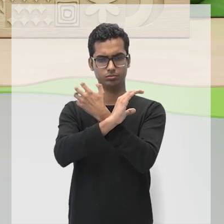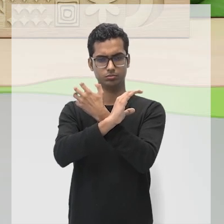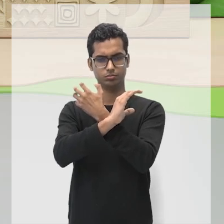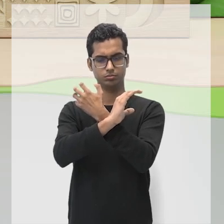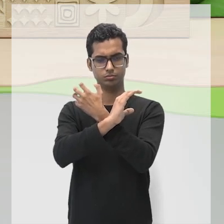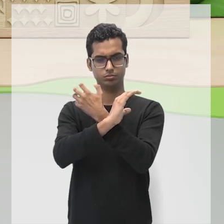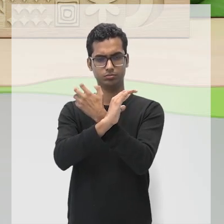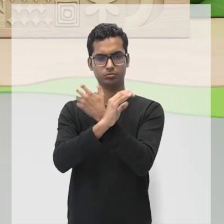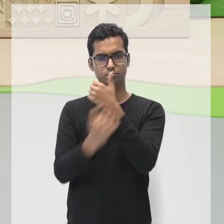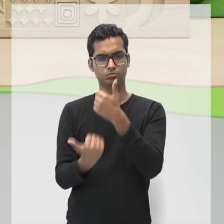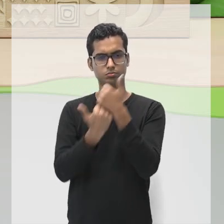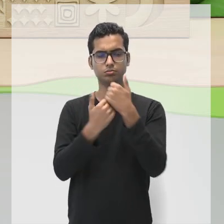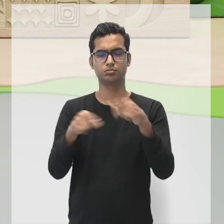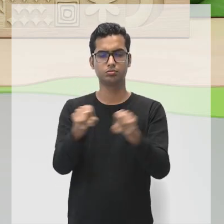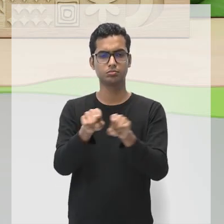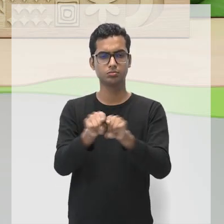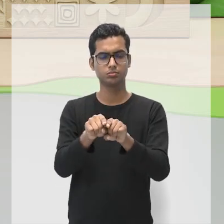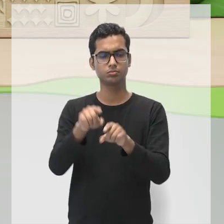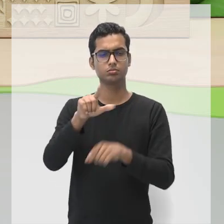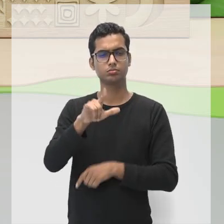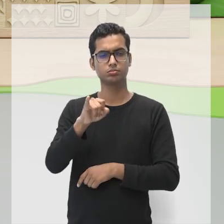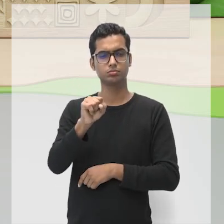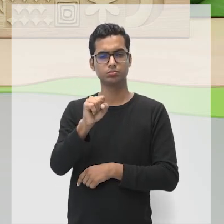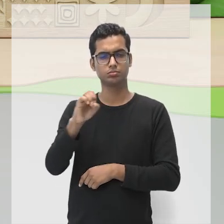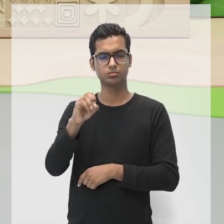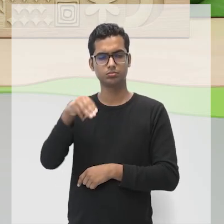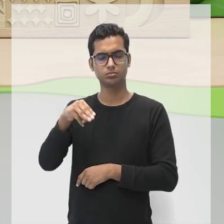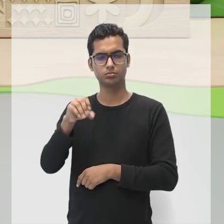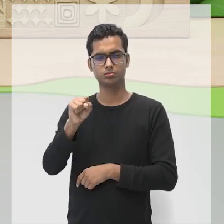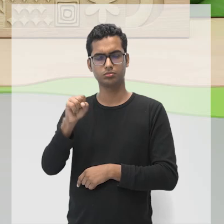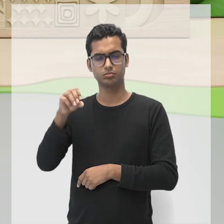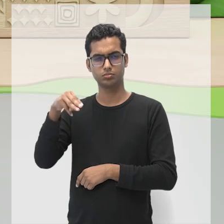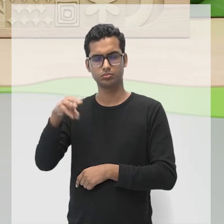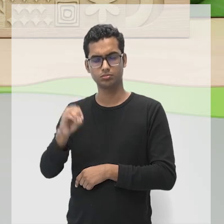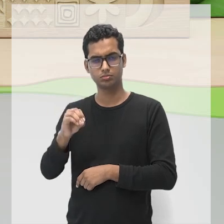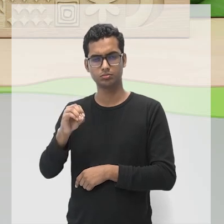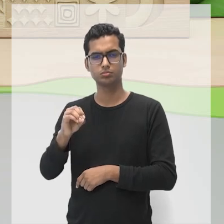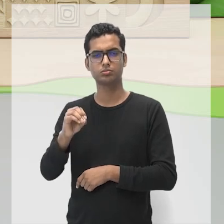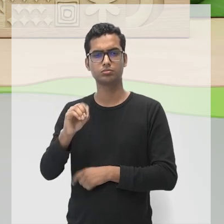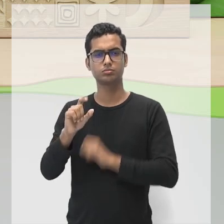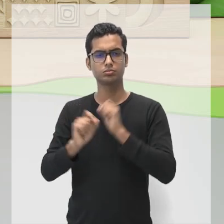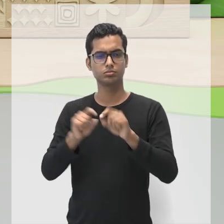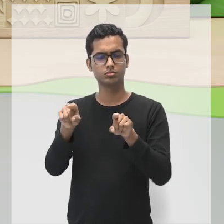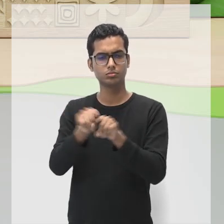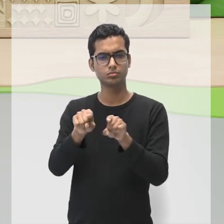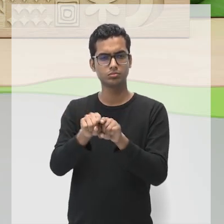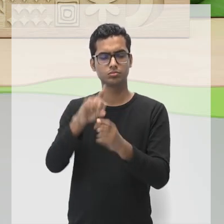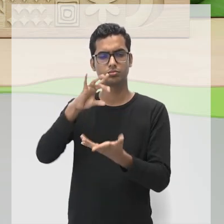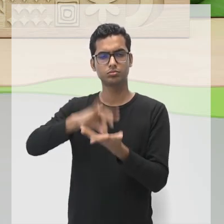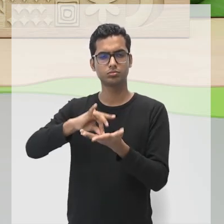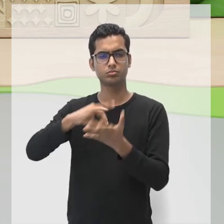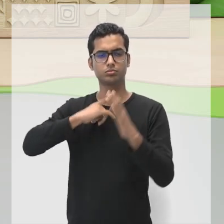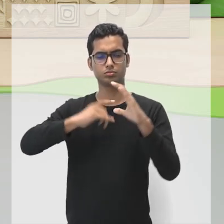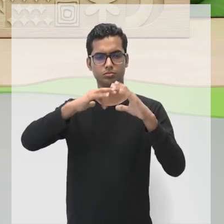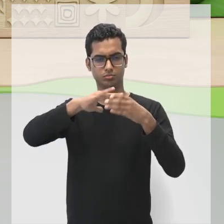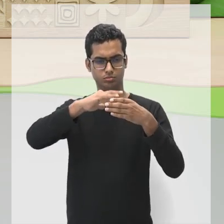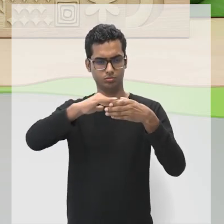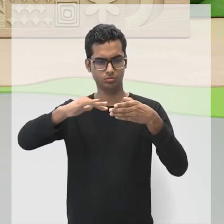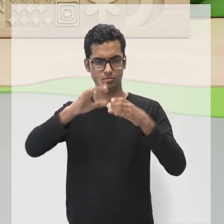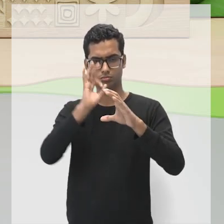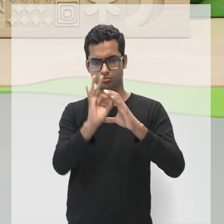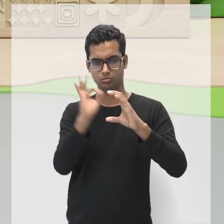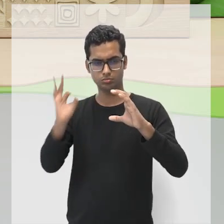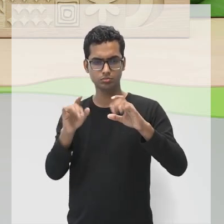sustenta toda a célula, o lisossomo, que é responsável pela digestão da célula, a membrana plasmática,